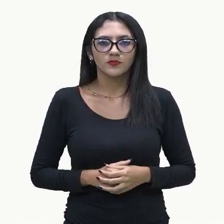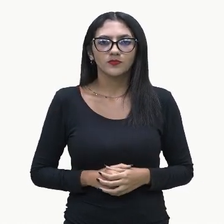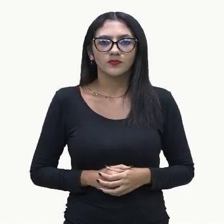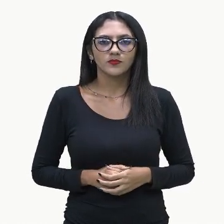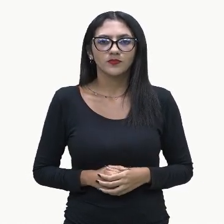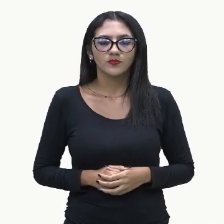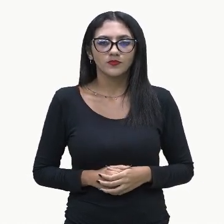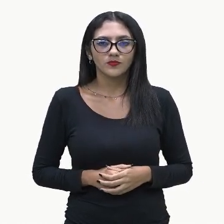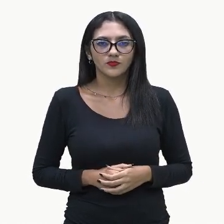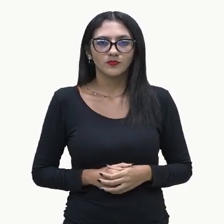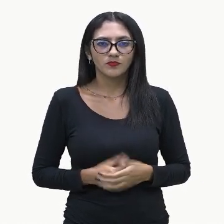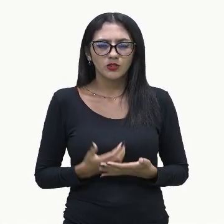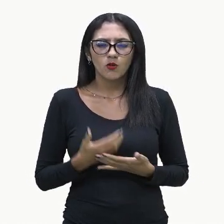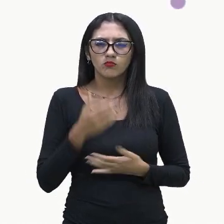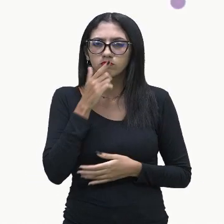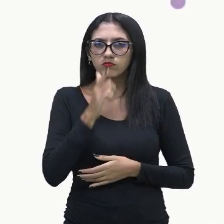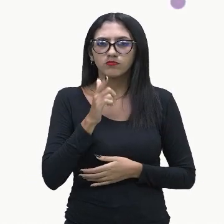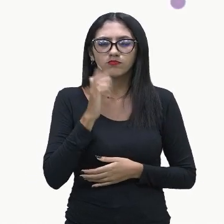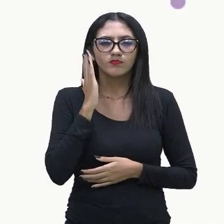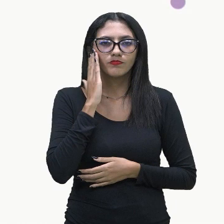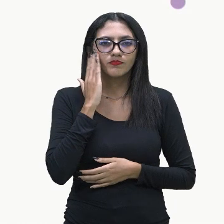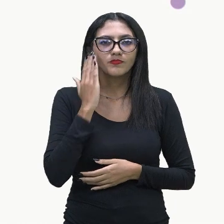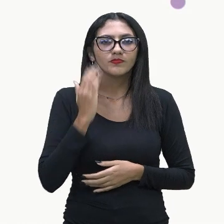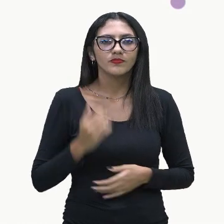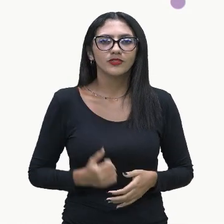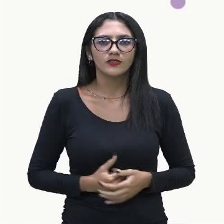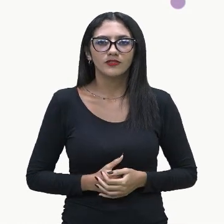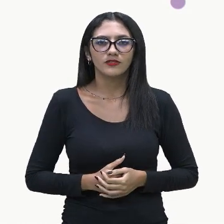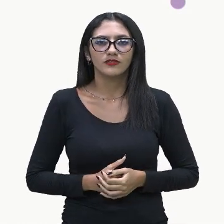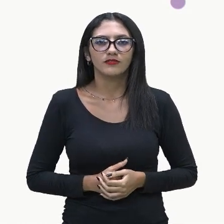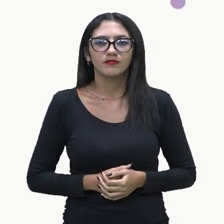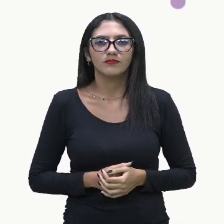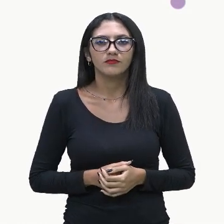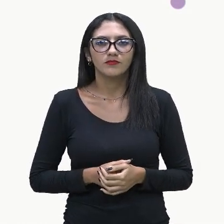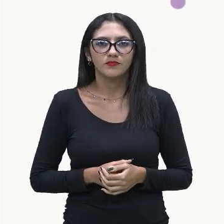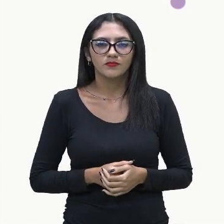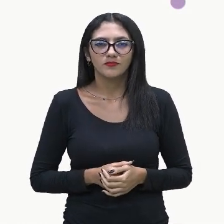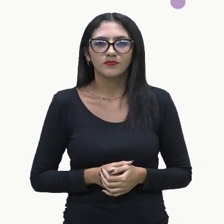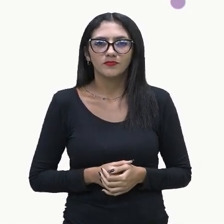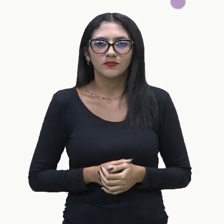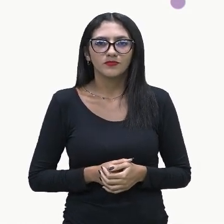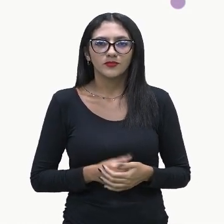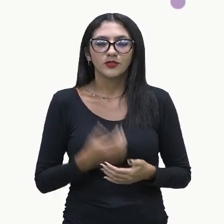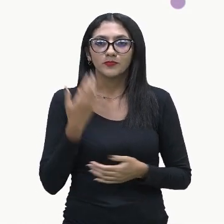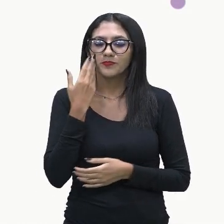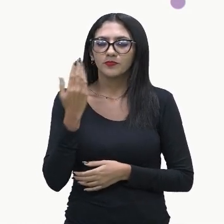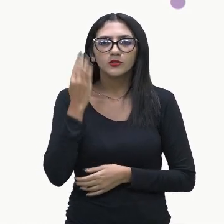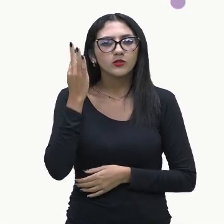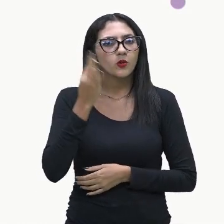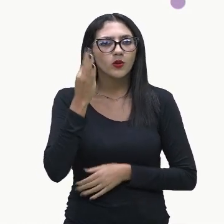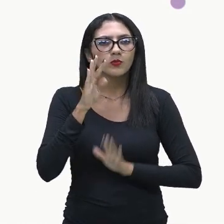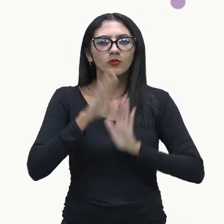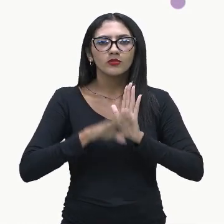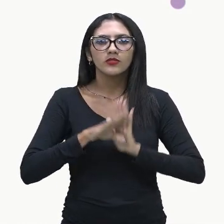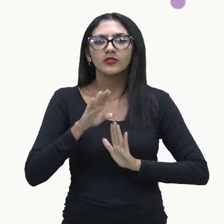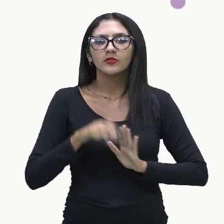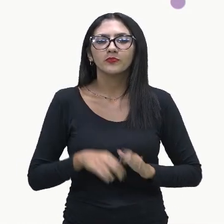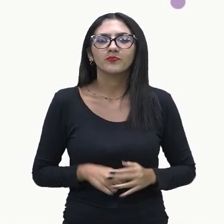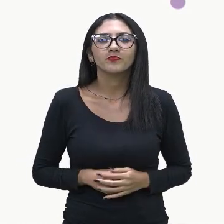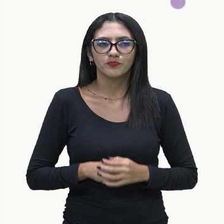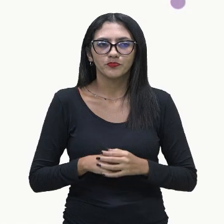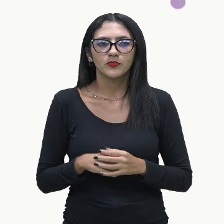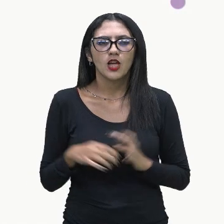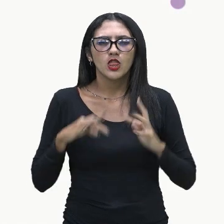Ok? Deu para entender? E aí, o enunciado do nosso teorema de Pitágoras é: em